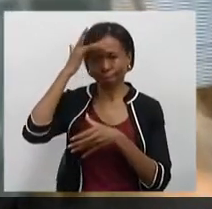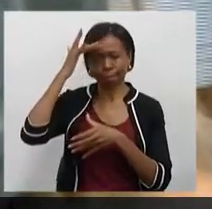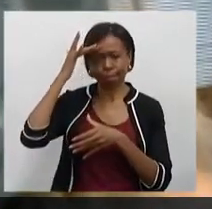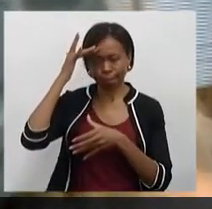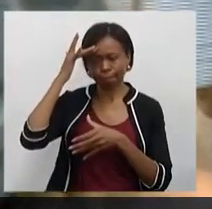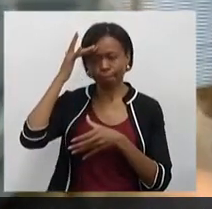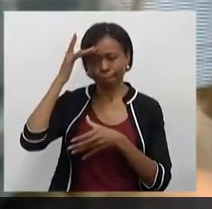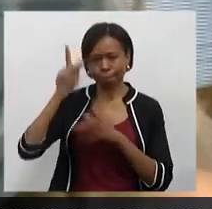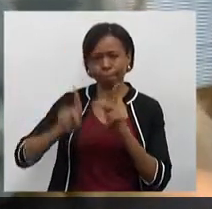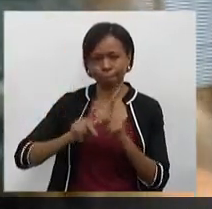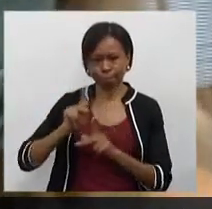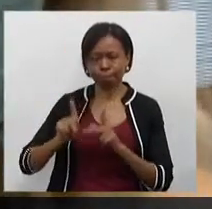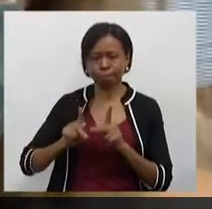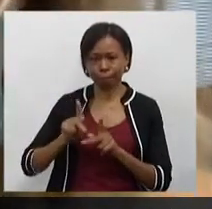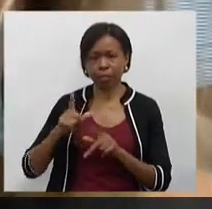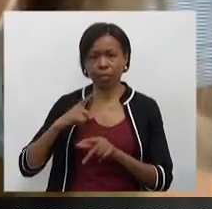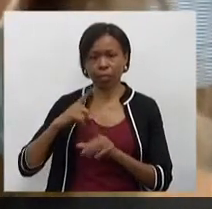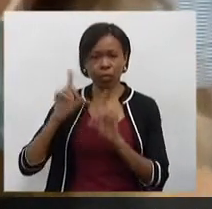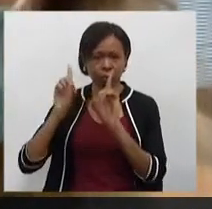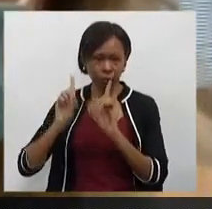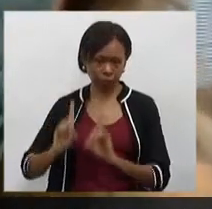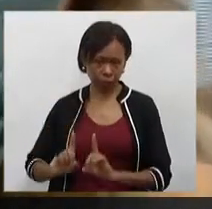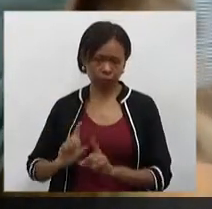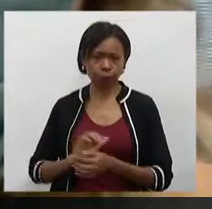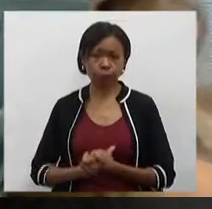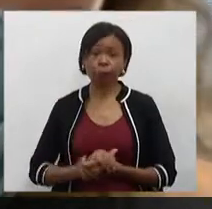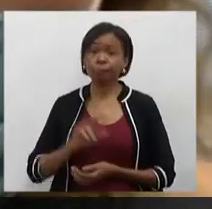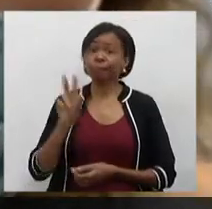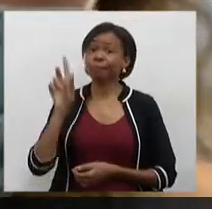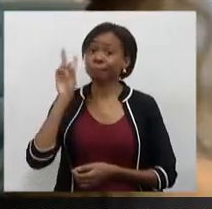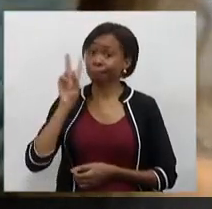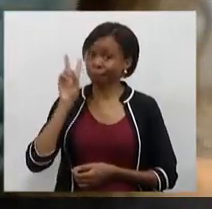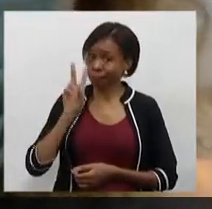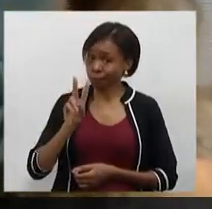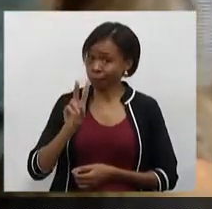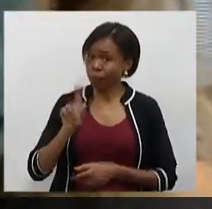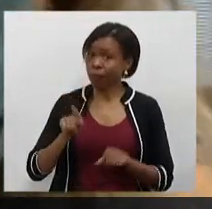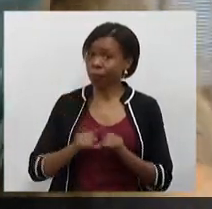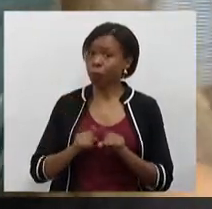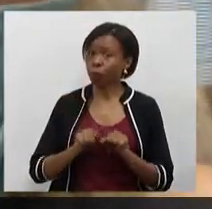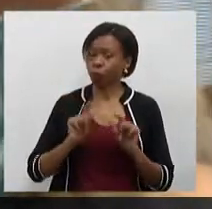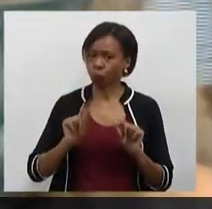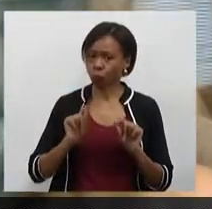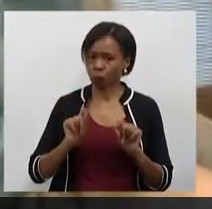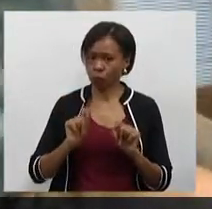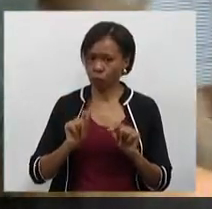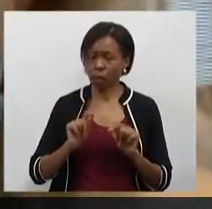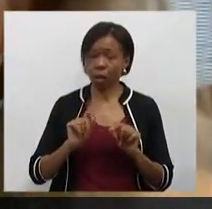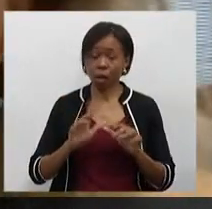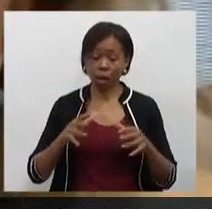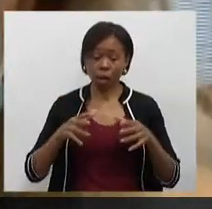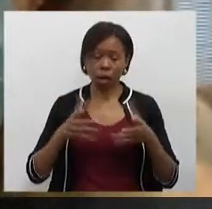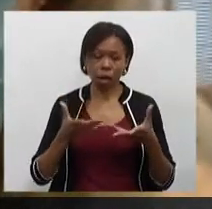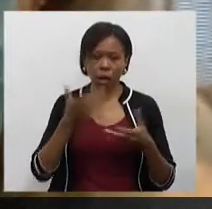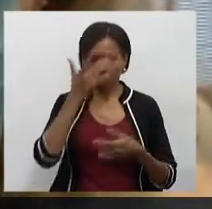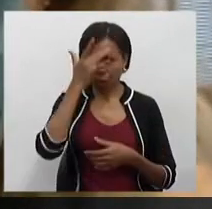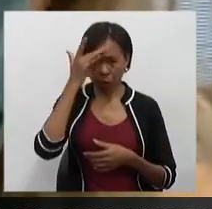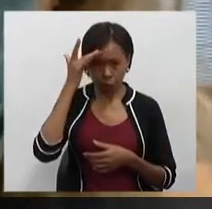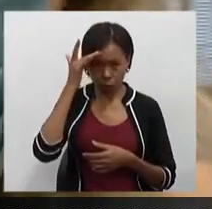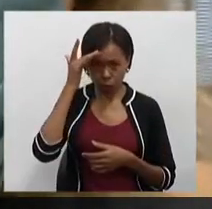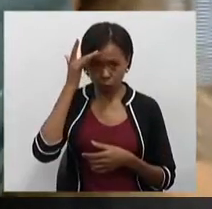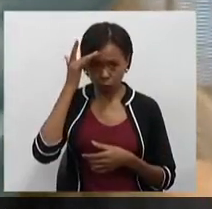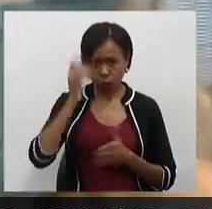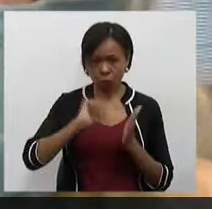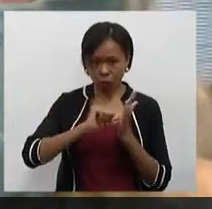nos demais pessoas com deficiência. Lembrando também, né, que a pessoa com síndrome de Down, ela tem